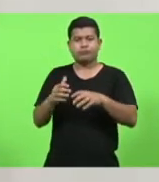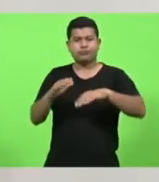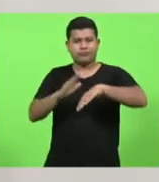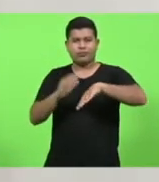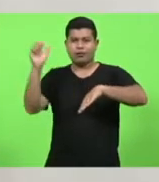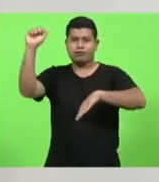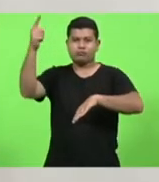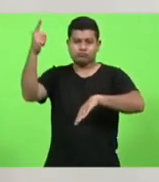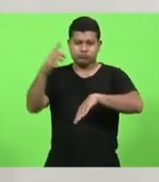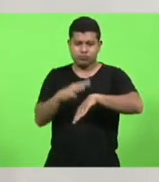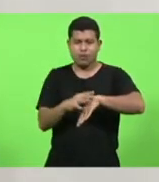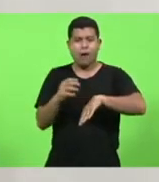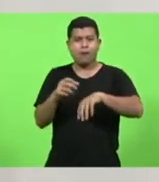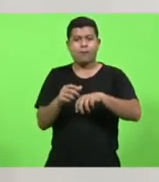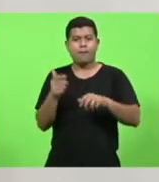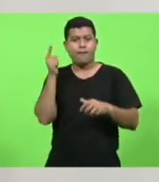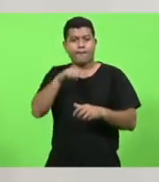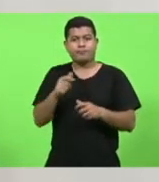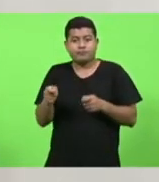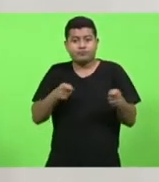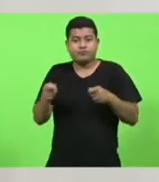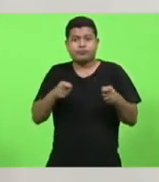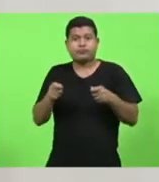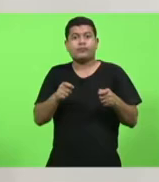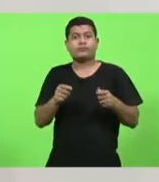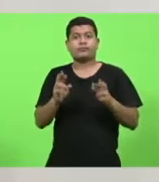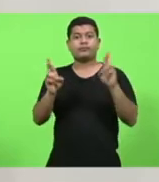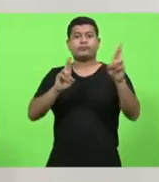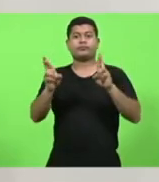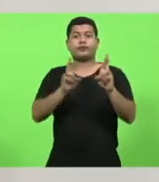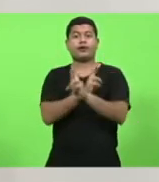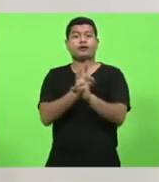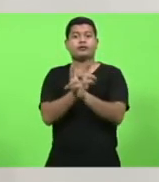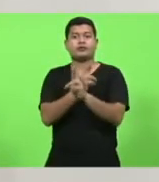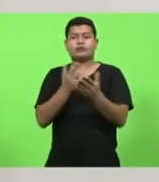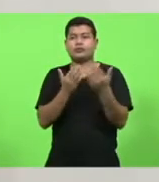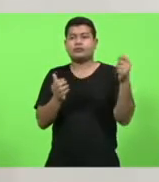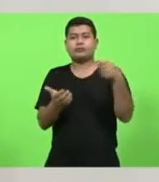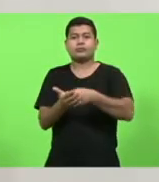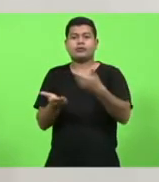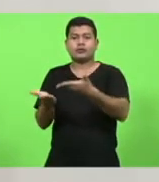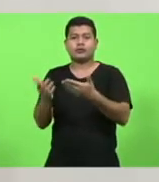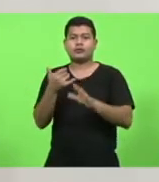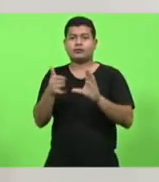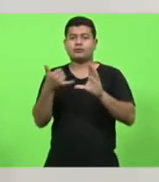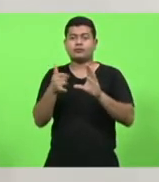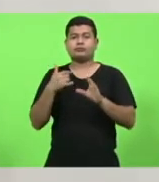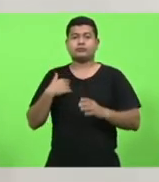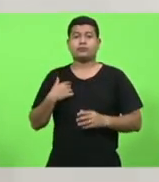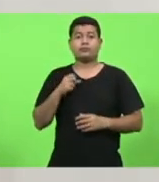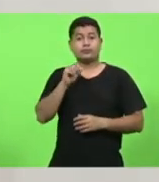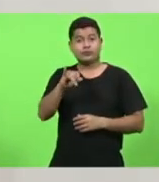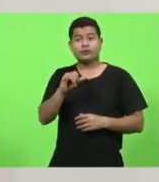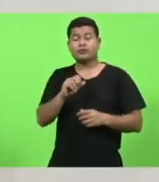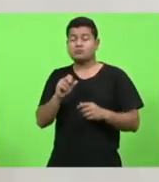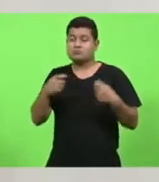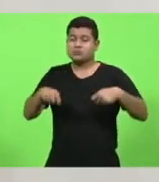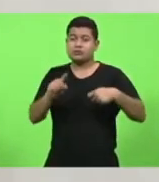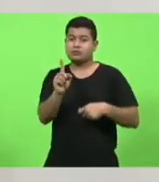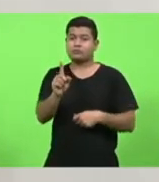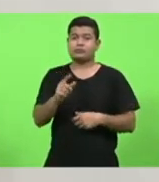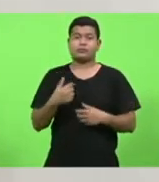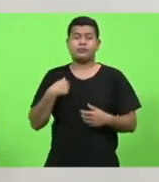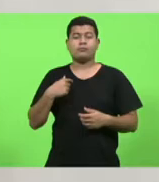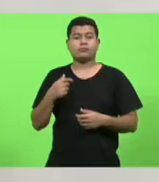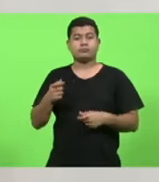relação ao que irá pagar para a Celesc, se assim fosse ou não. Então, naquele momento, nós tínhamos uma economia de 15